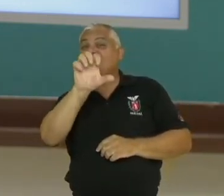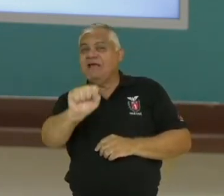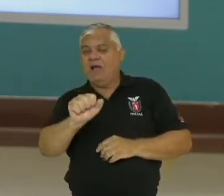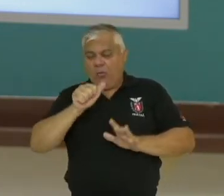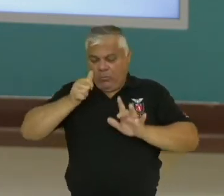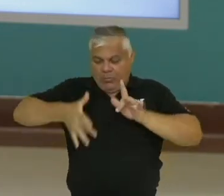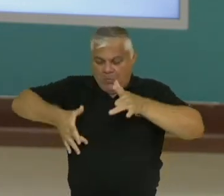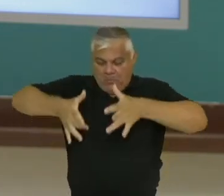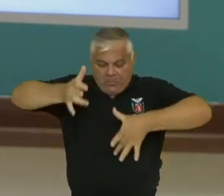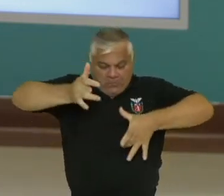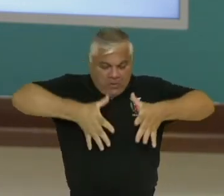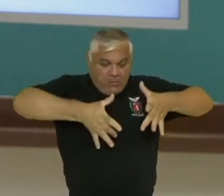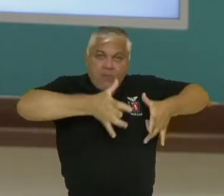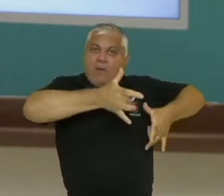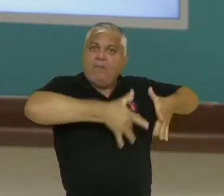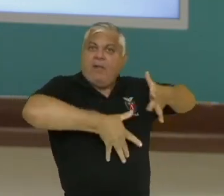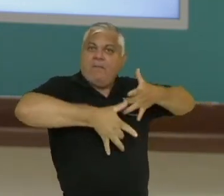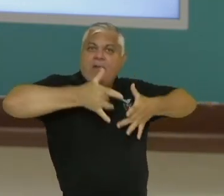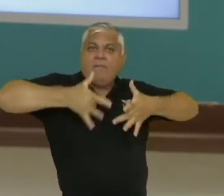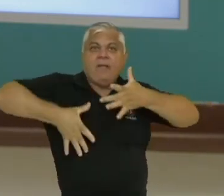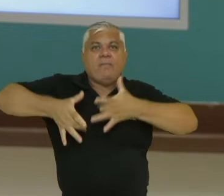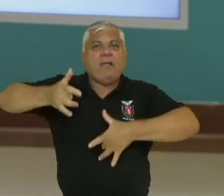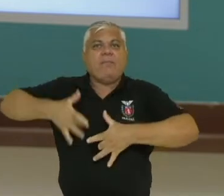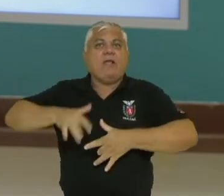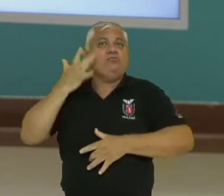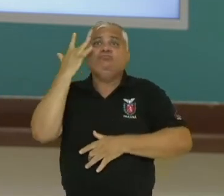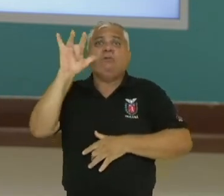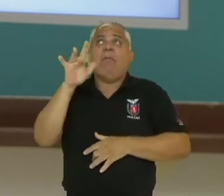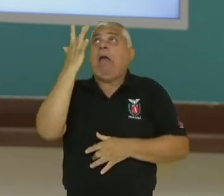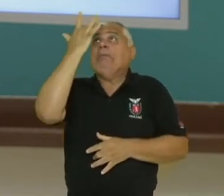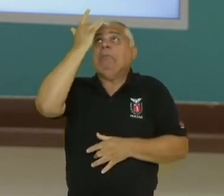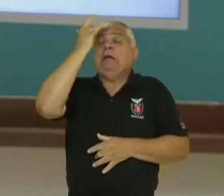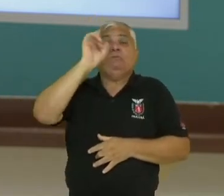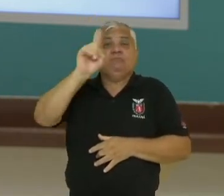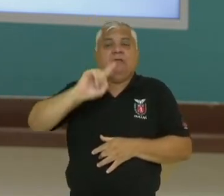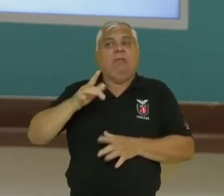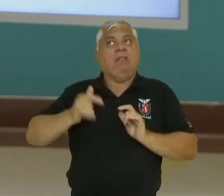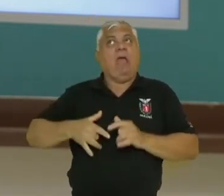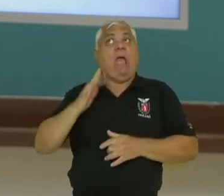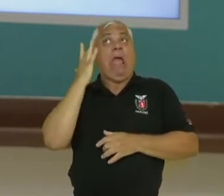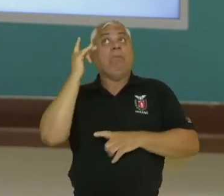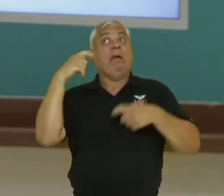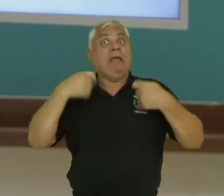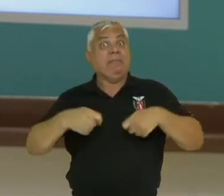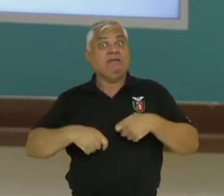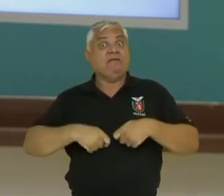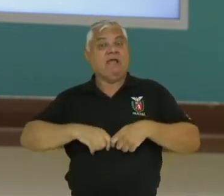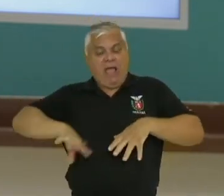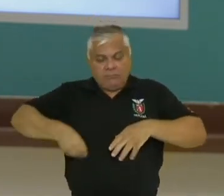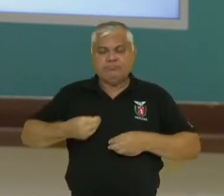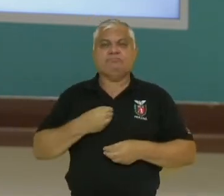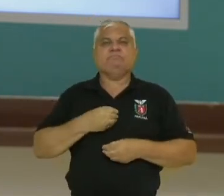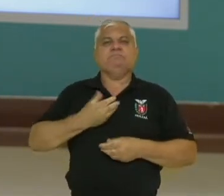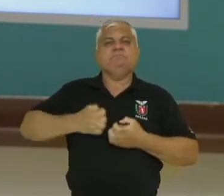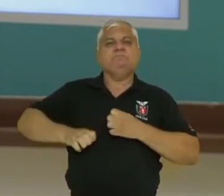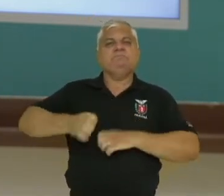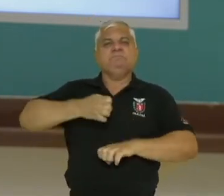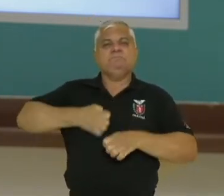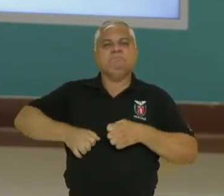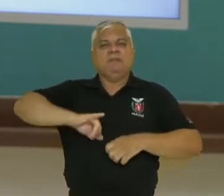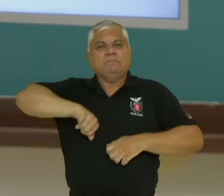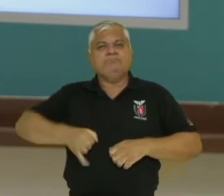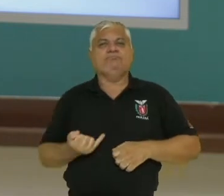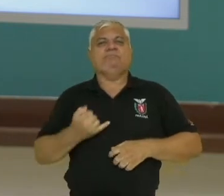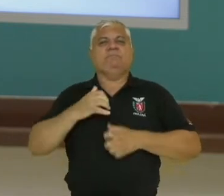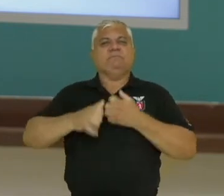lá dentro. Porque o corpo não sabe o dia de amanhã. Se precisar amanhã, ele vai consumir, ele vai usar o que está nessa